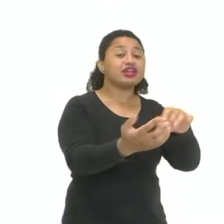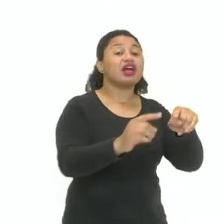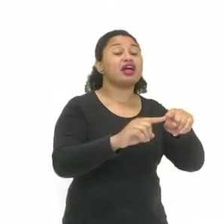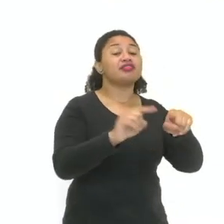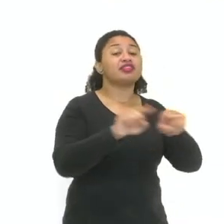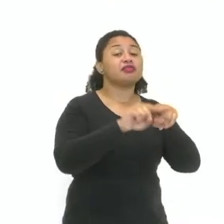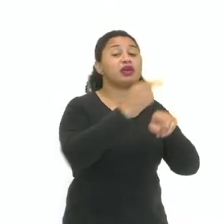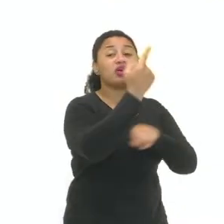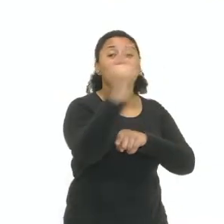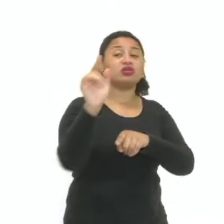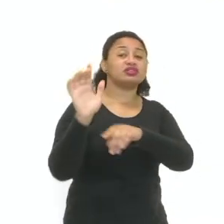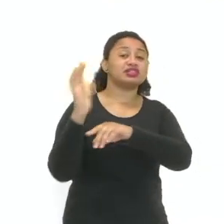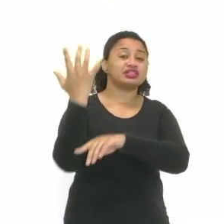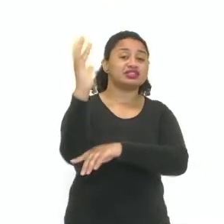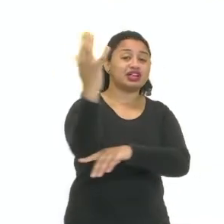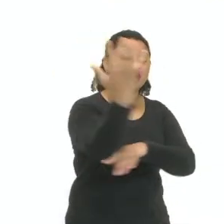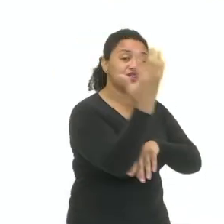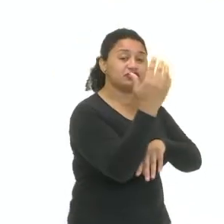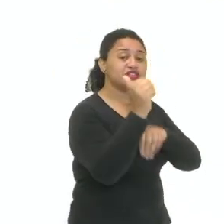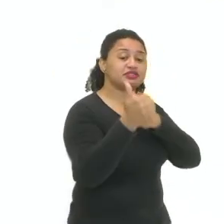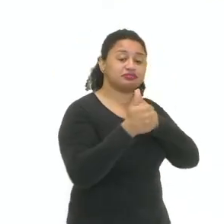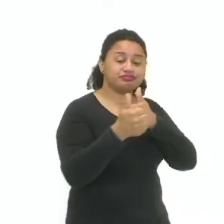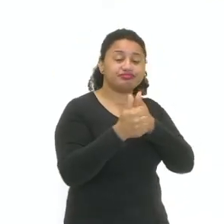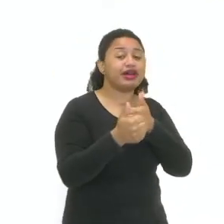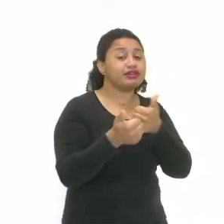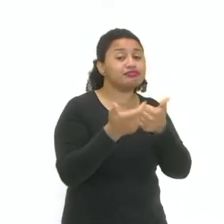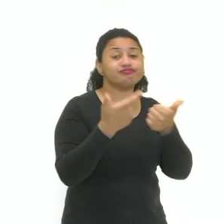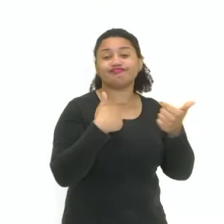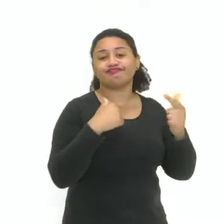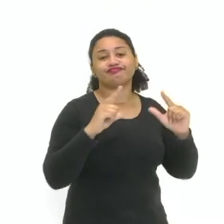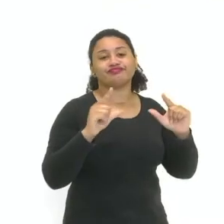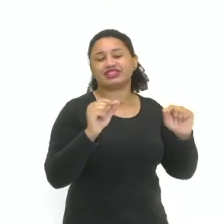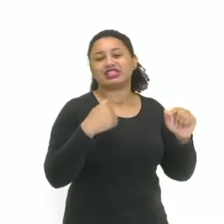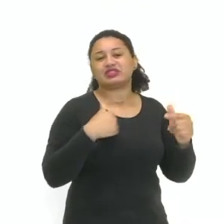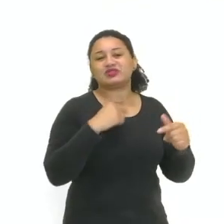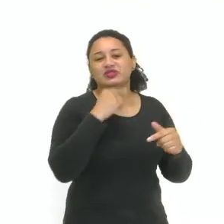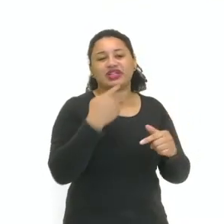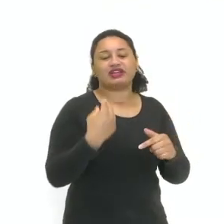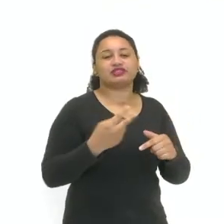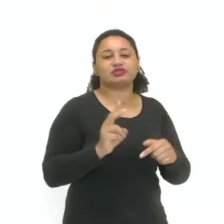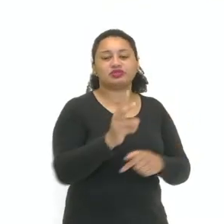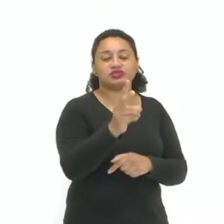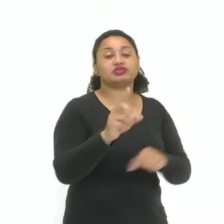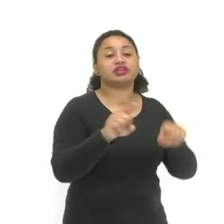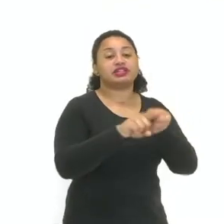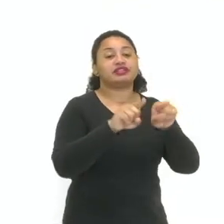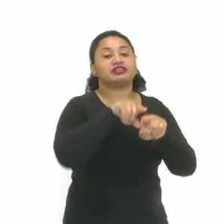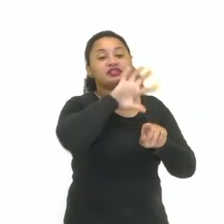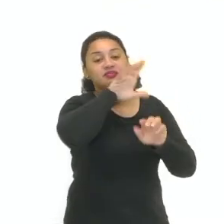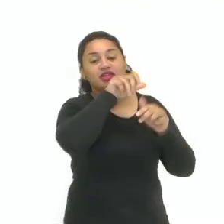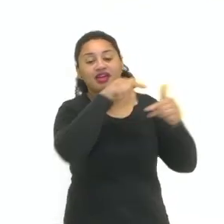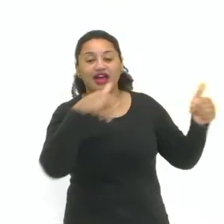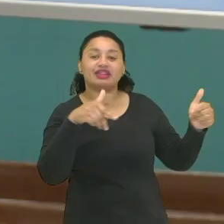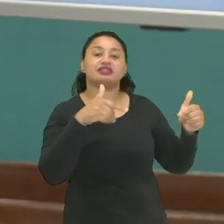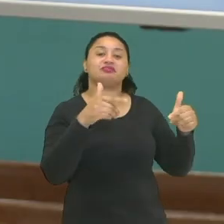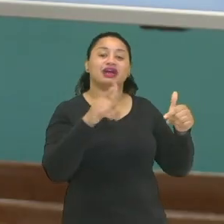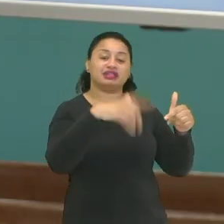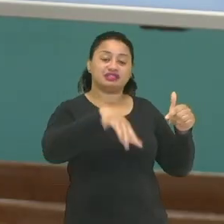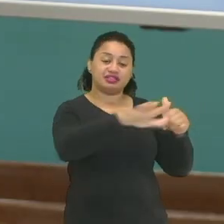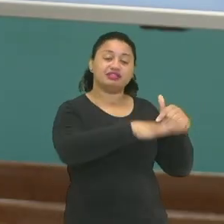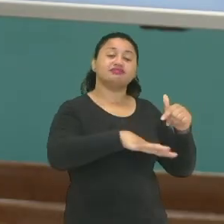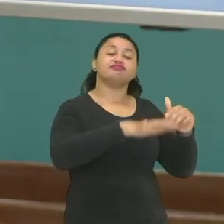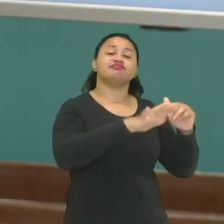outras árvores em volta e também os animais que moravam nessa árvore e o que estava em volta também. Você vê que você destrói, né,